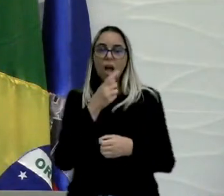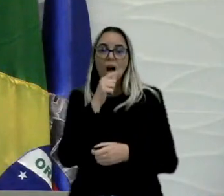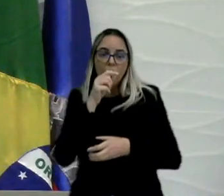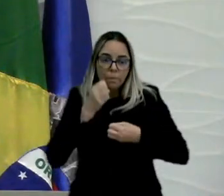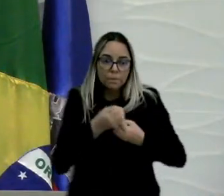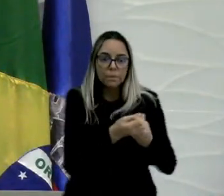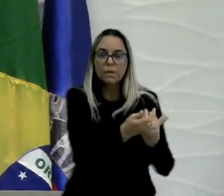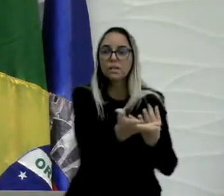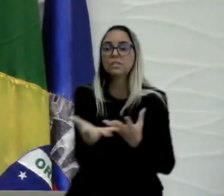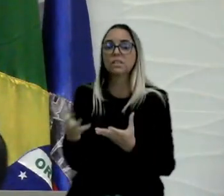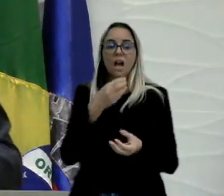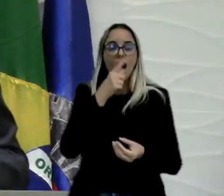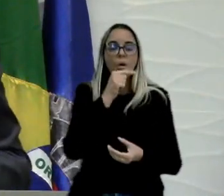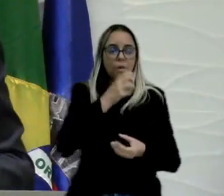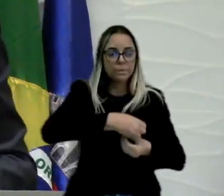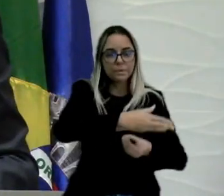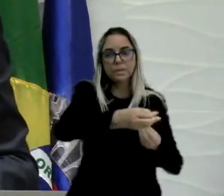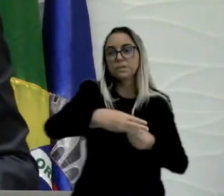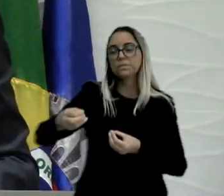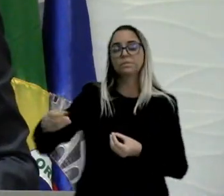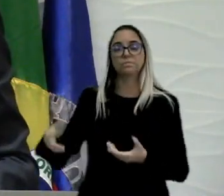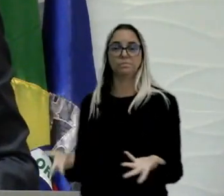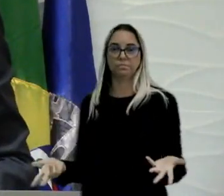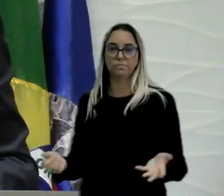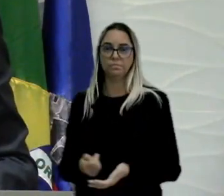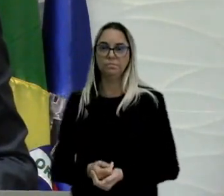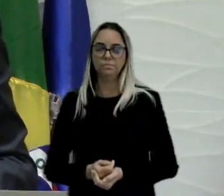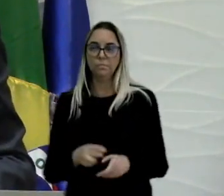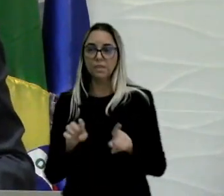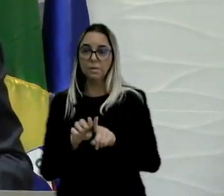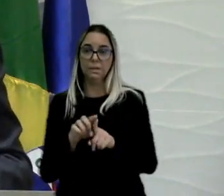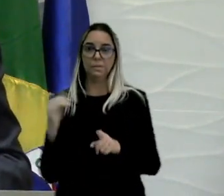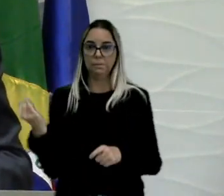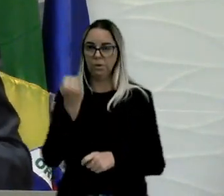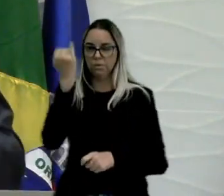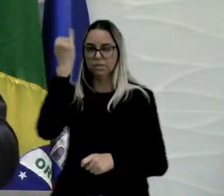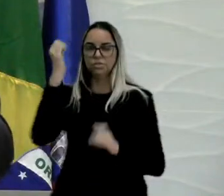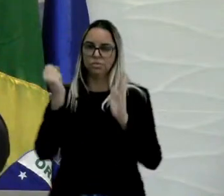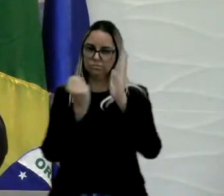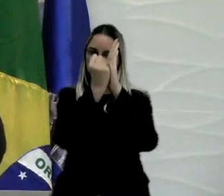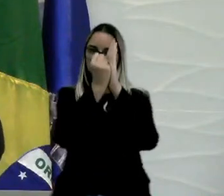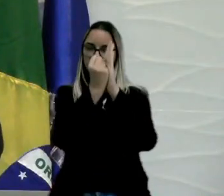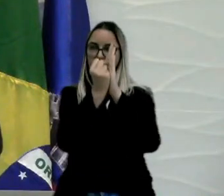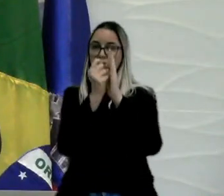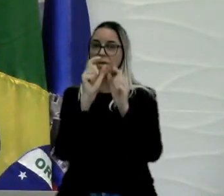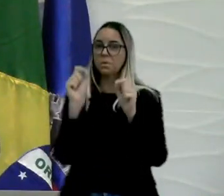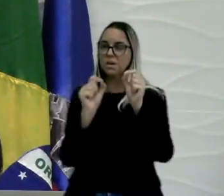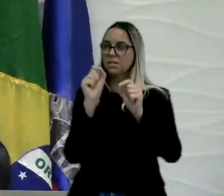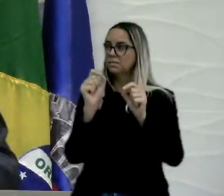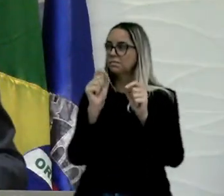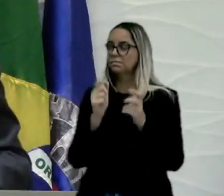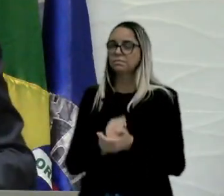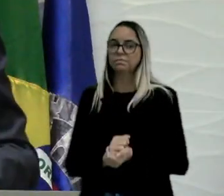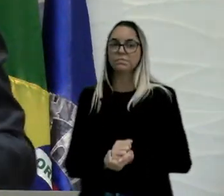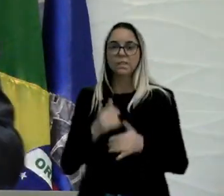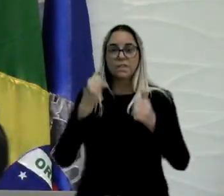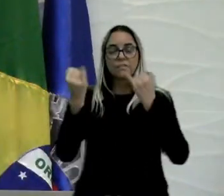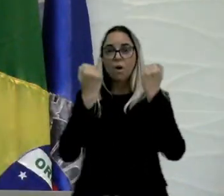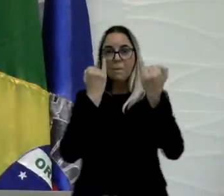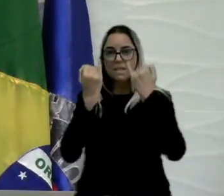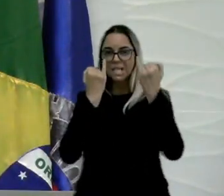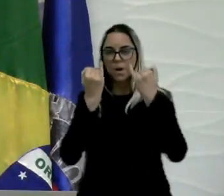senhor presidente aproveitando o ensejo é uma é uma questão de de é uma questão de informação